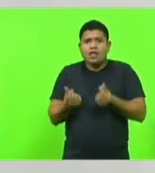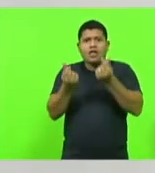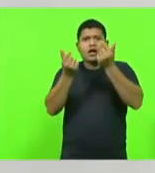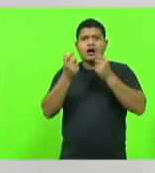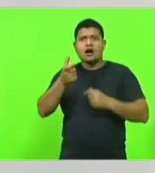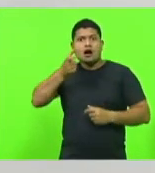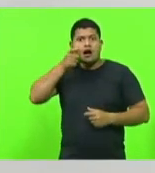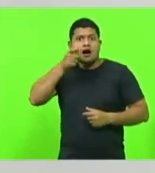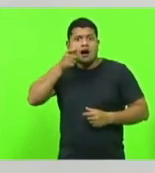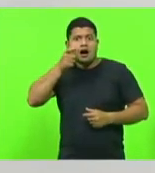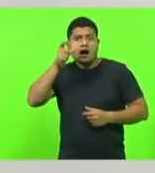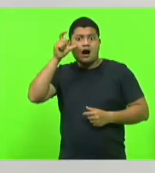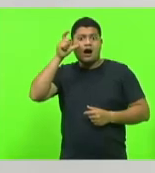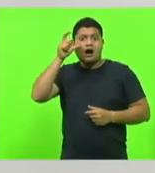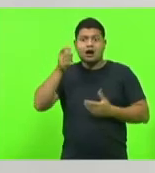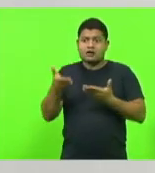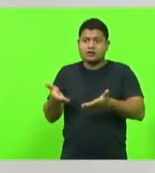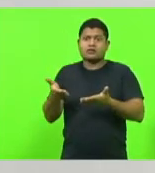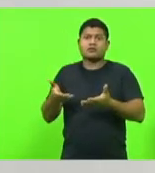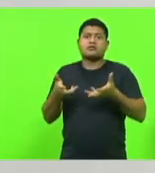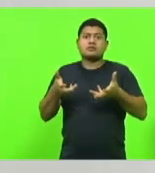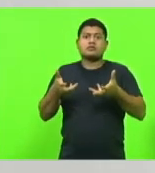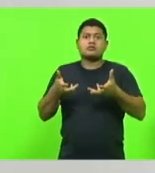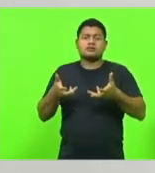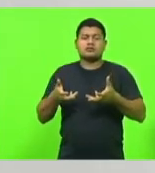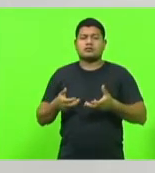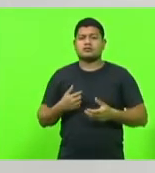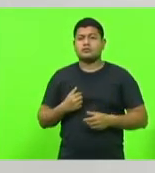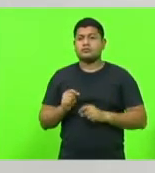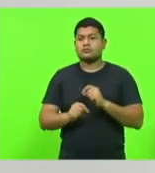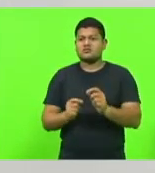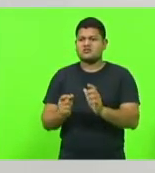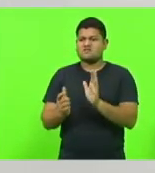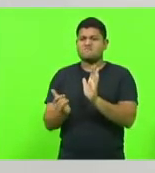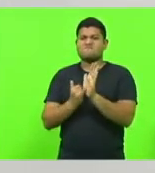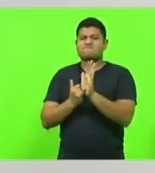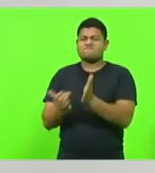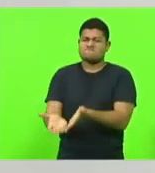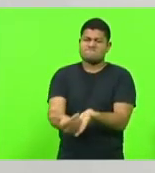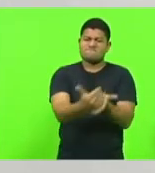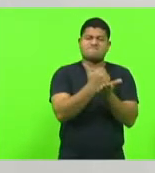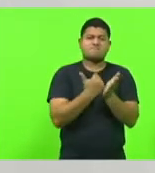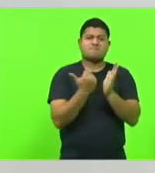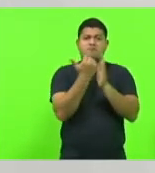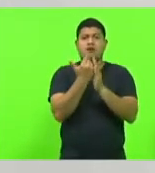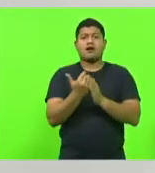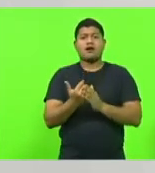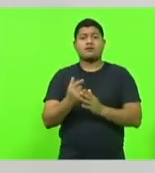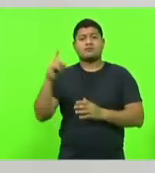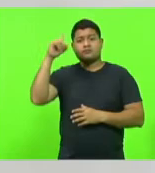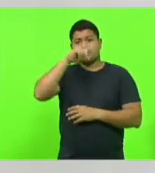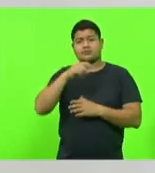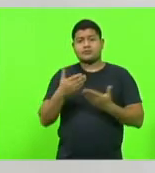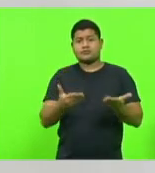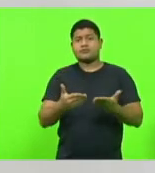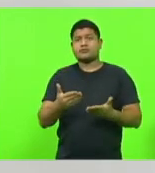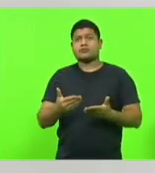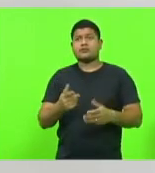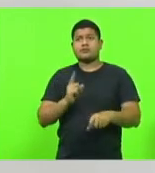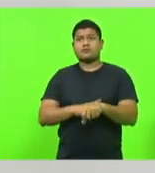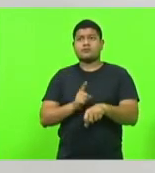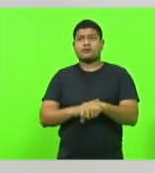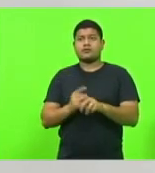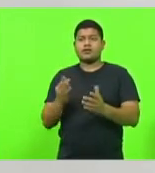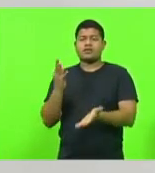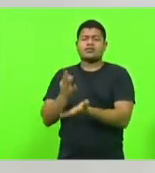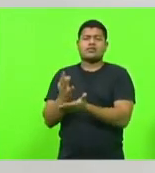ambição arrecadatória, querendo dificultar a vida do trabalhador, num momento de crise, para poder pegar uma taxinha a